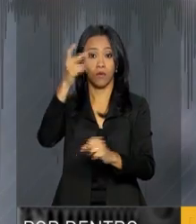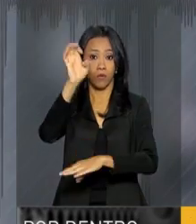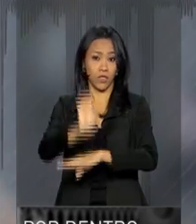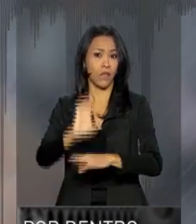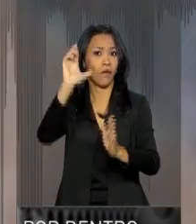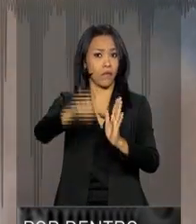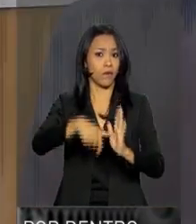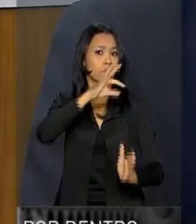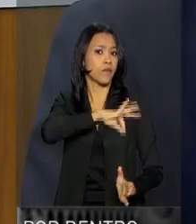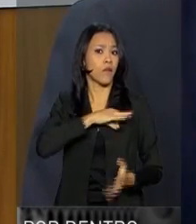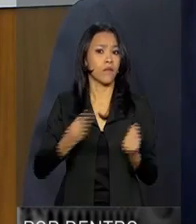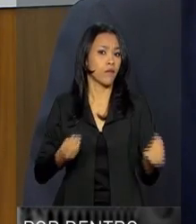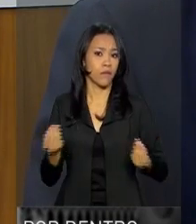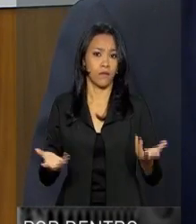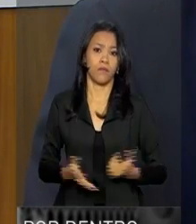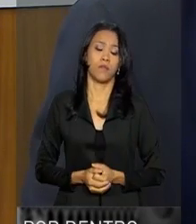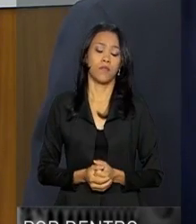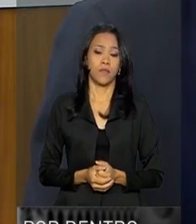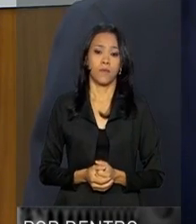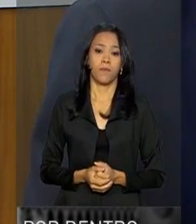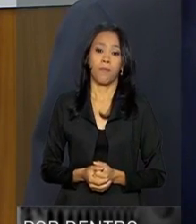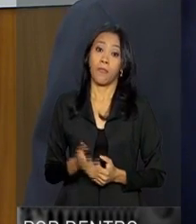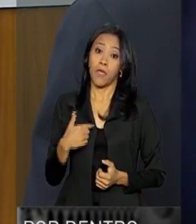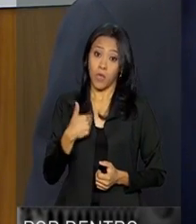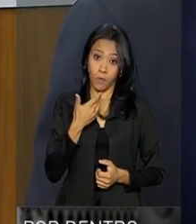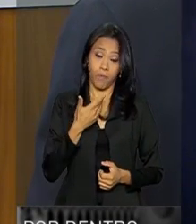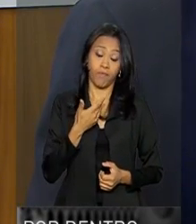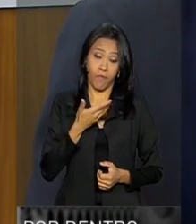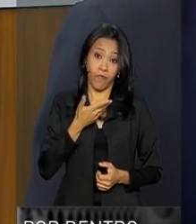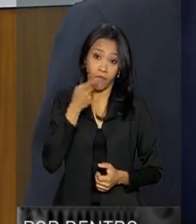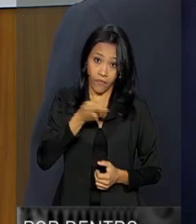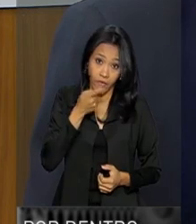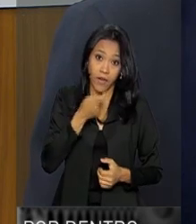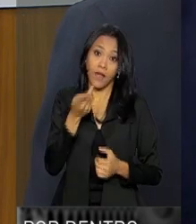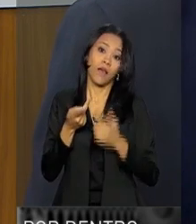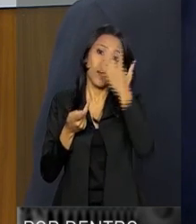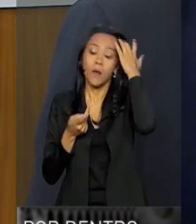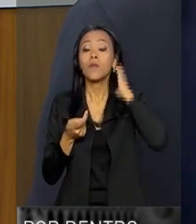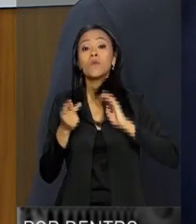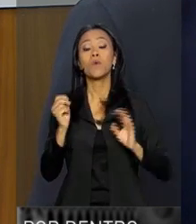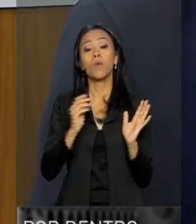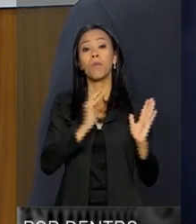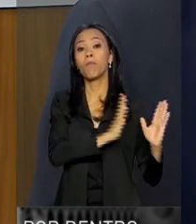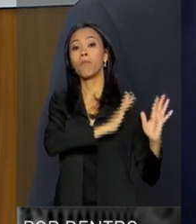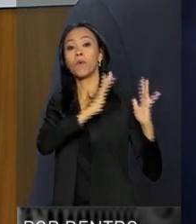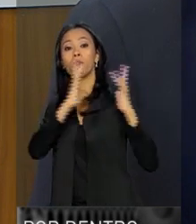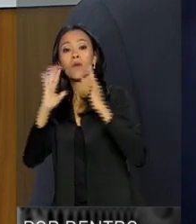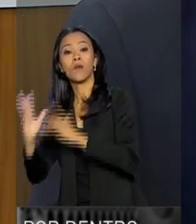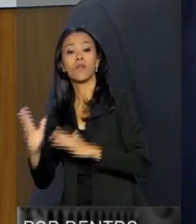bom é eu prefiro comentar sobre todo o processo de transparência que o governo federal tem feito